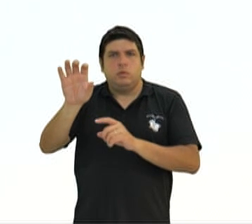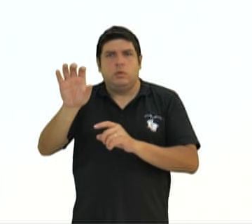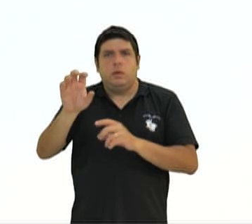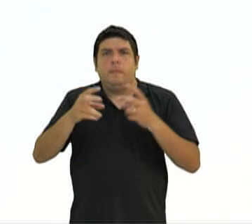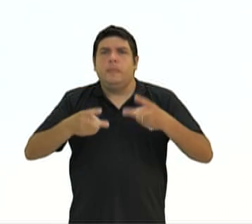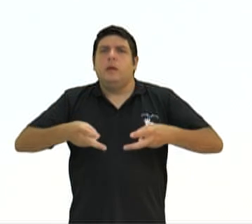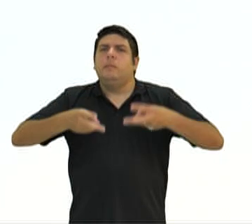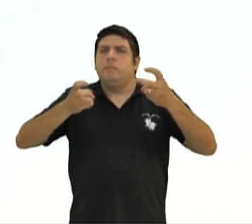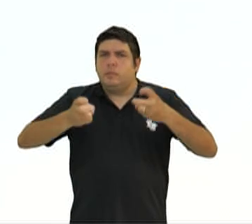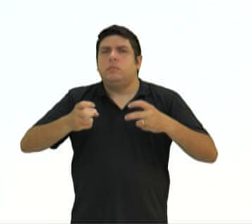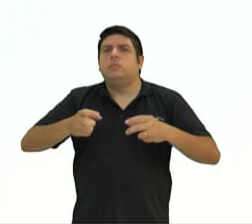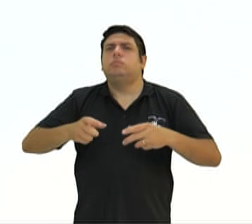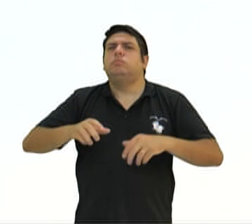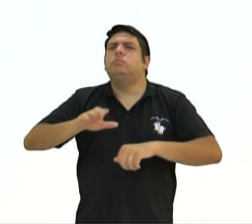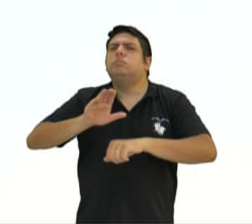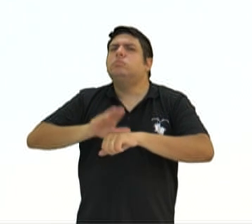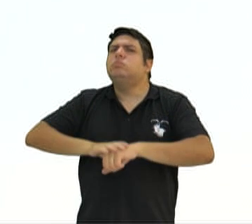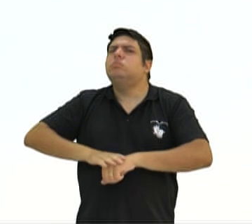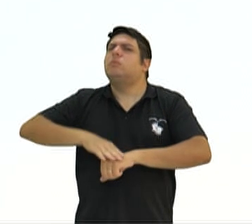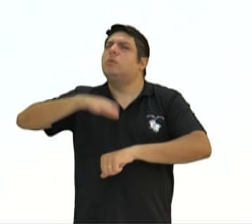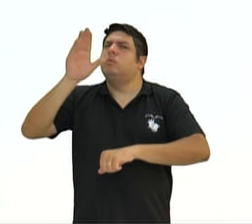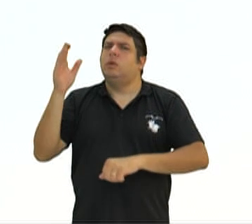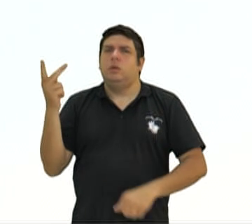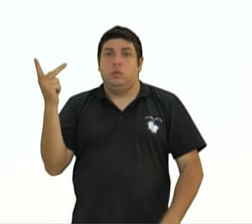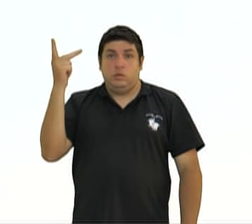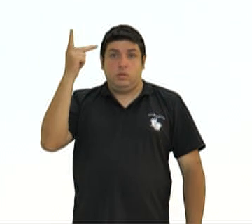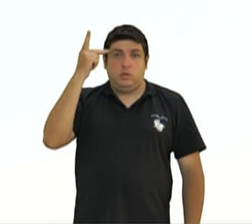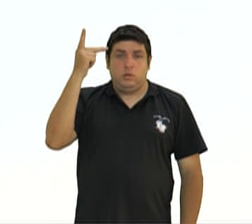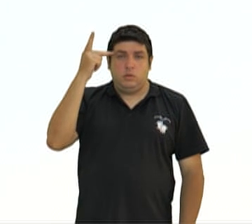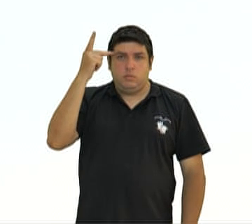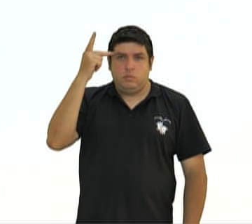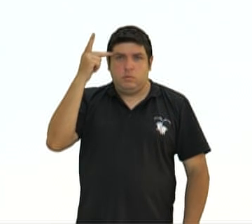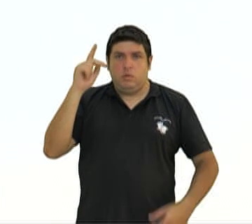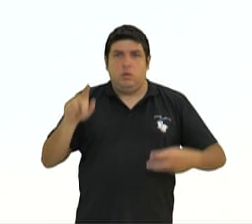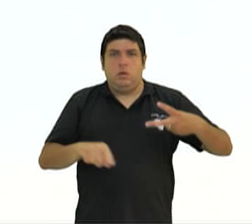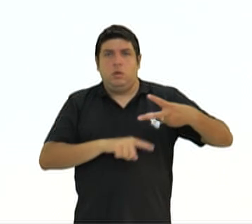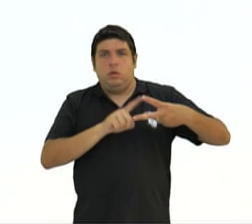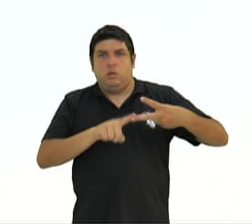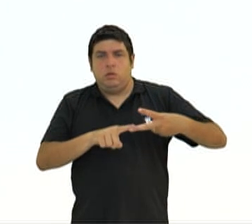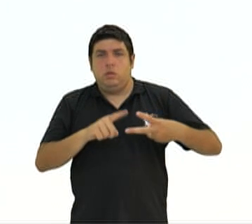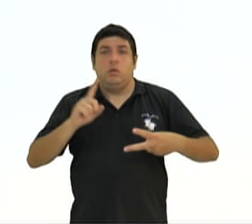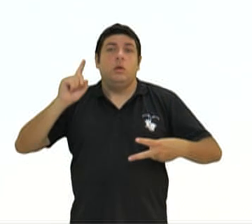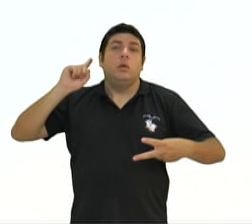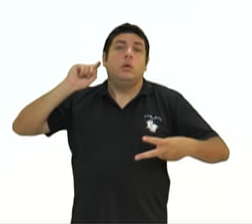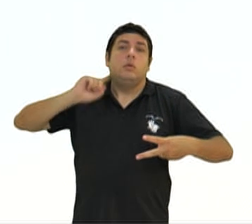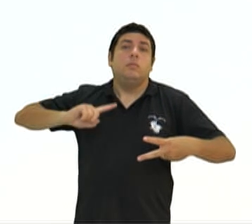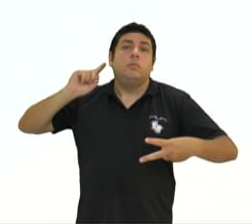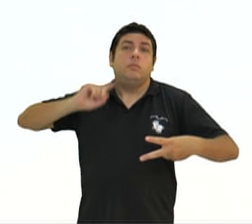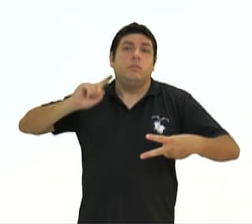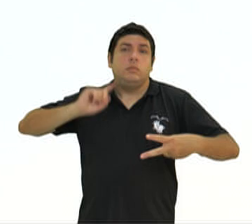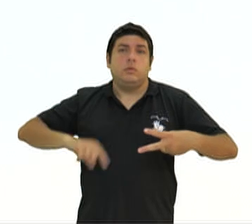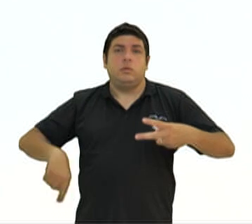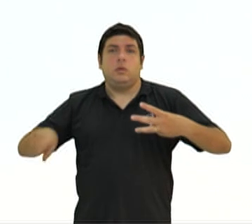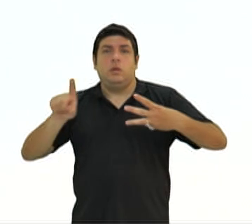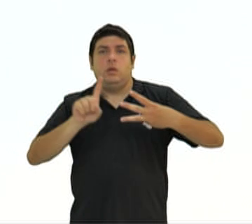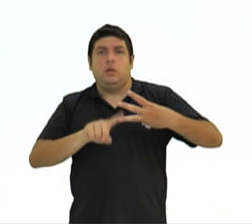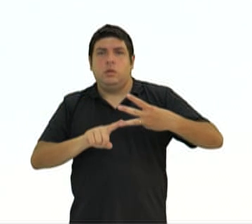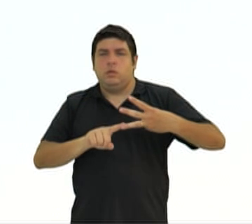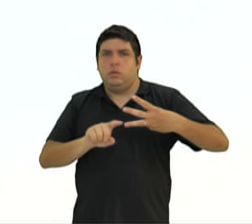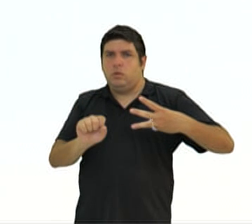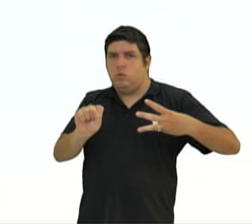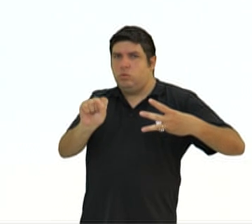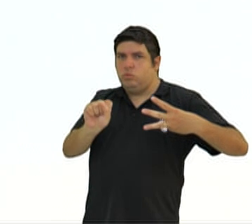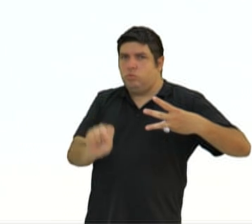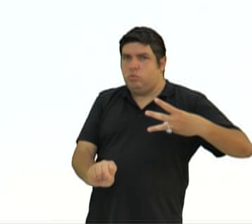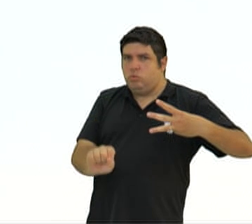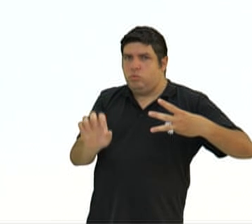ali é o destaque, né? Depois nós vamos ter Minas Gerais e os estados da região sul, que estão em segundo